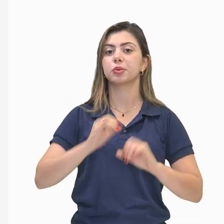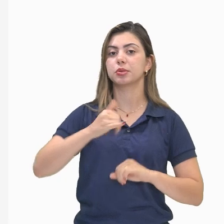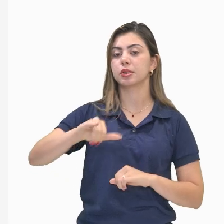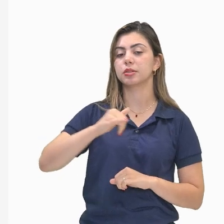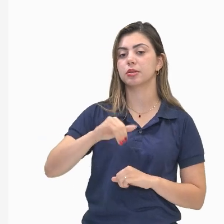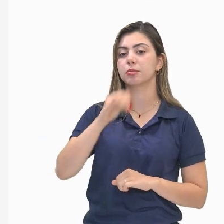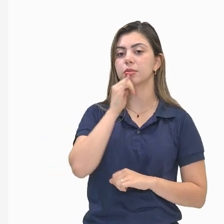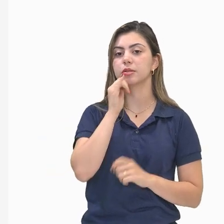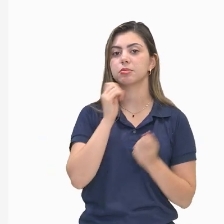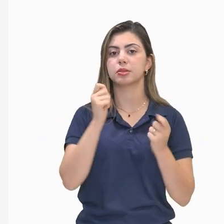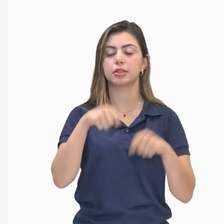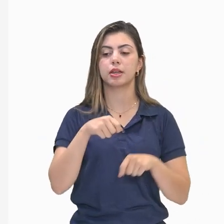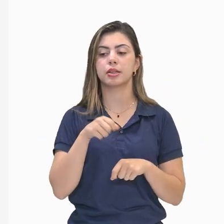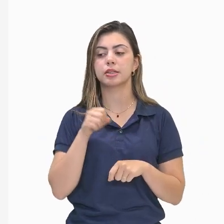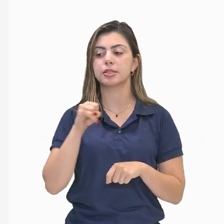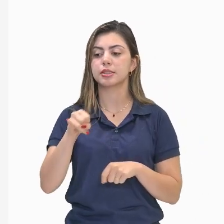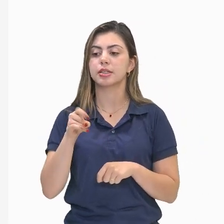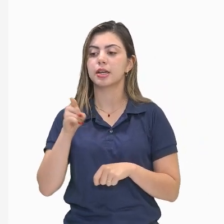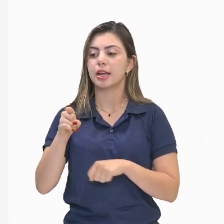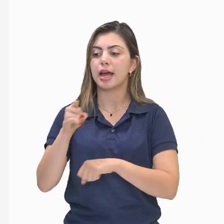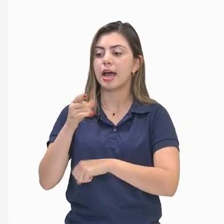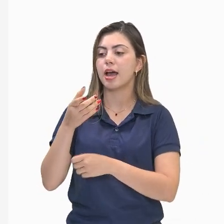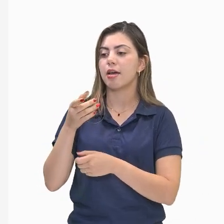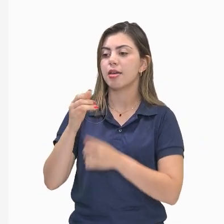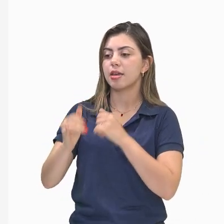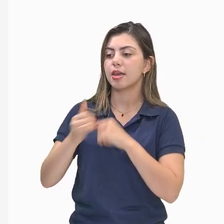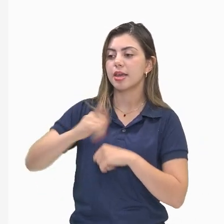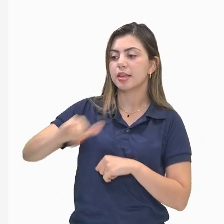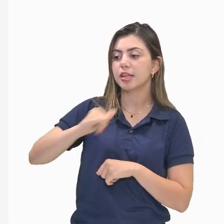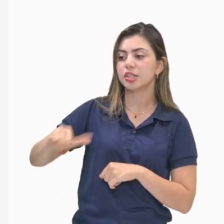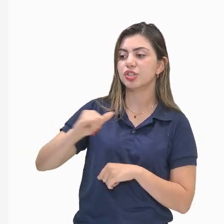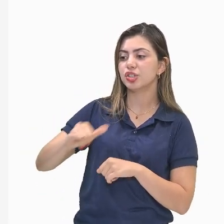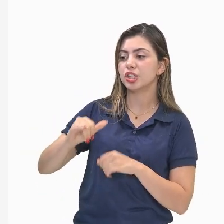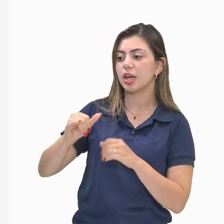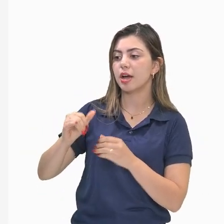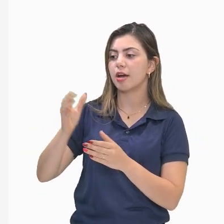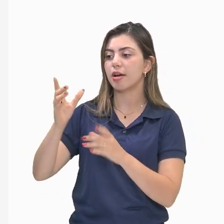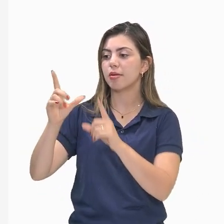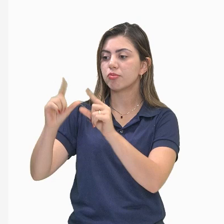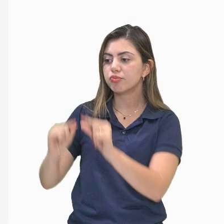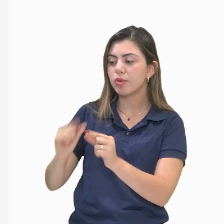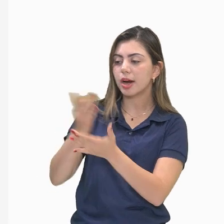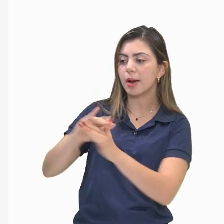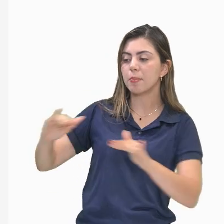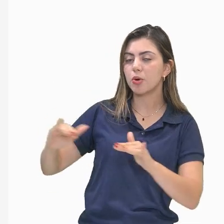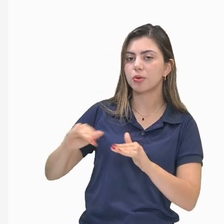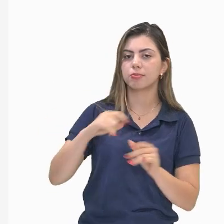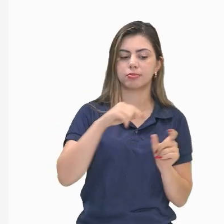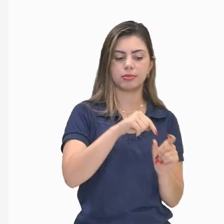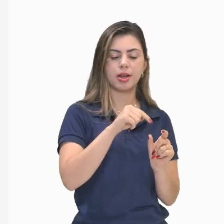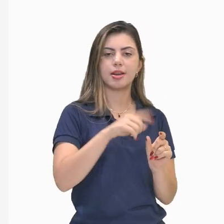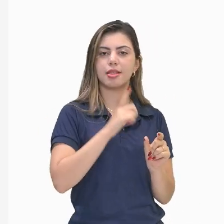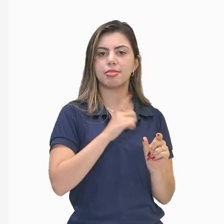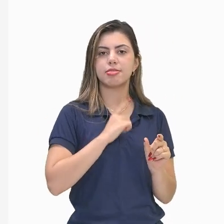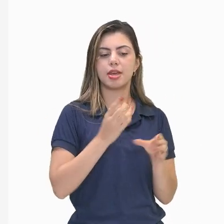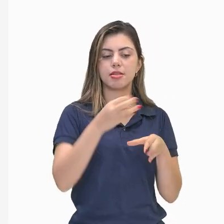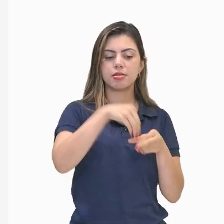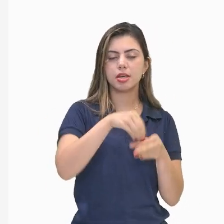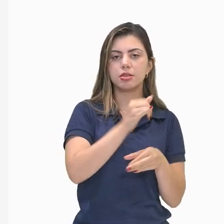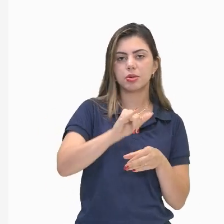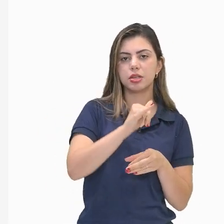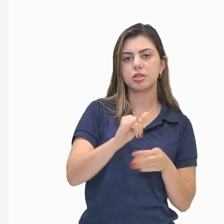energia, para que se faltar energia no circuito, tenha uma pequena sobra de energia, um pequeno acúmulo de energia